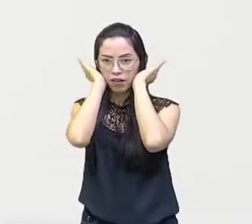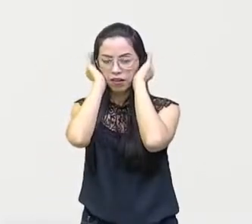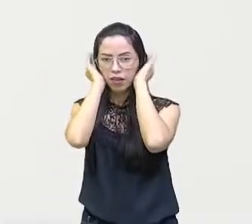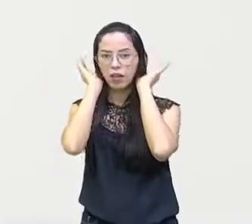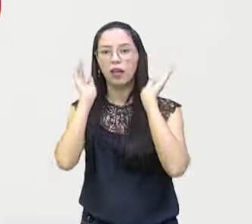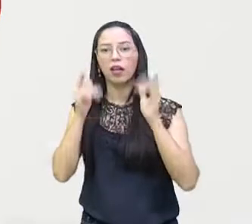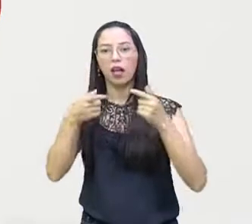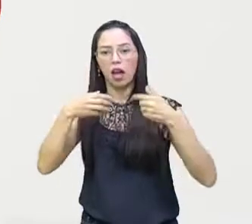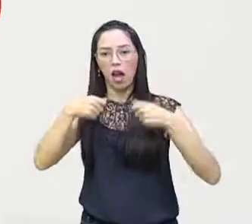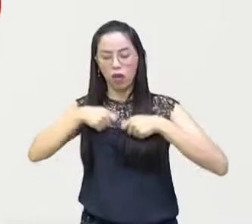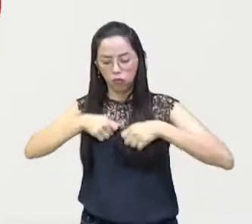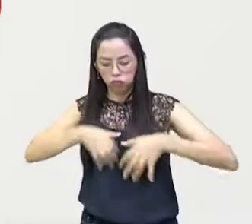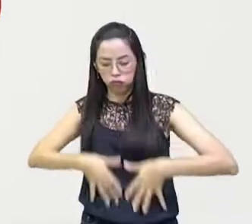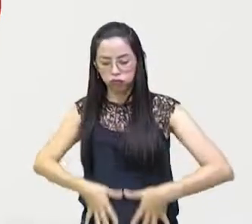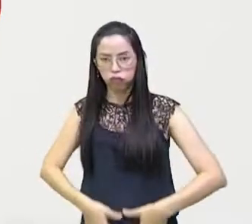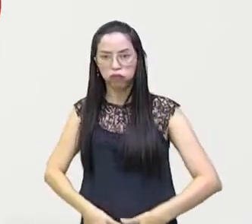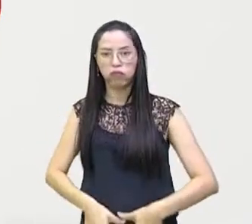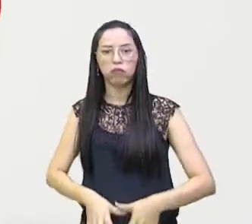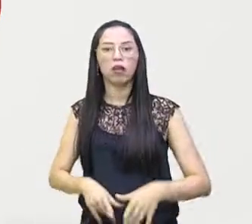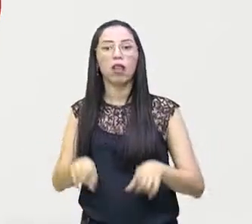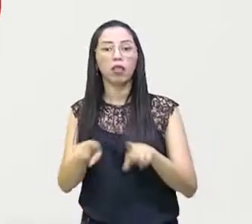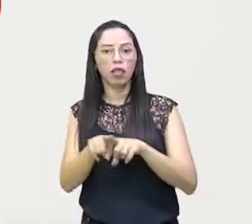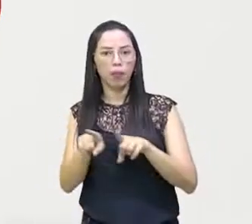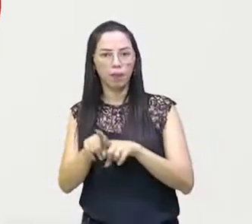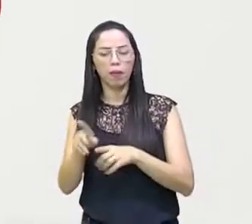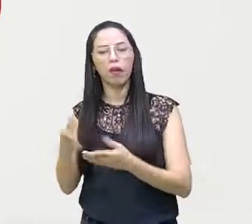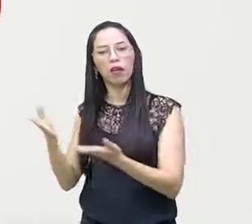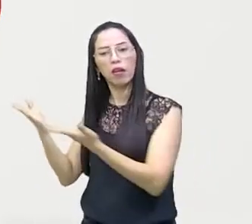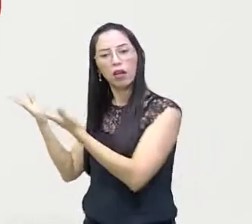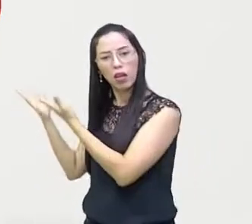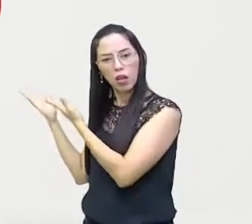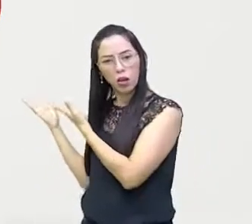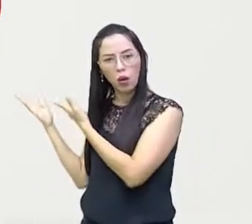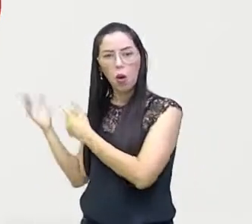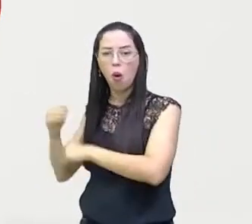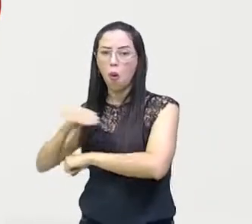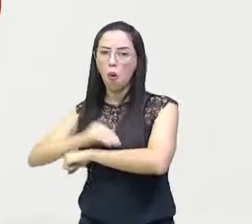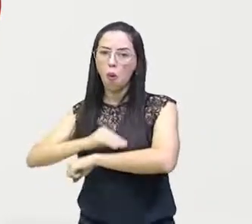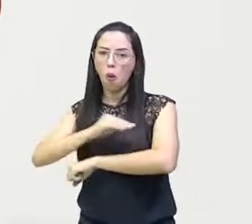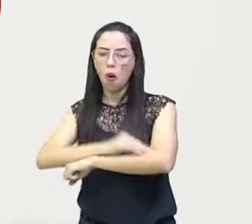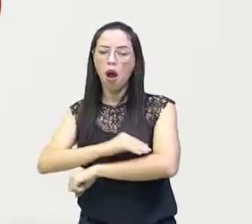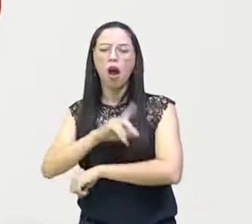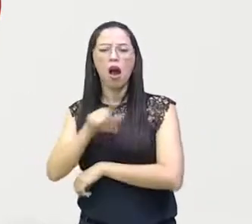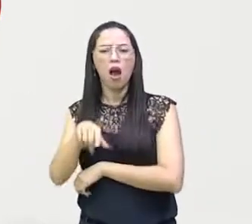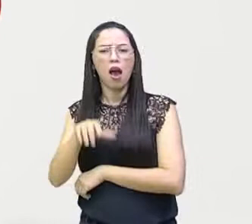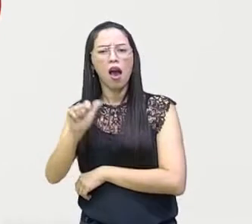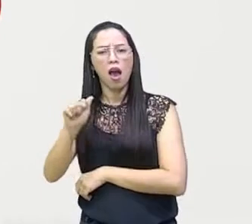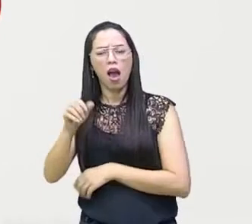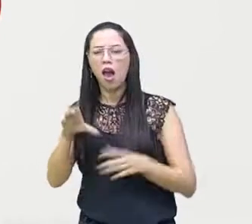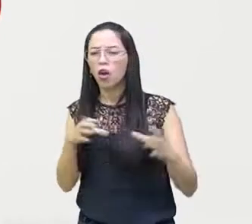os anfíbios. Eles possuem uma circulação também